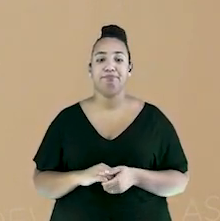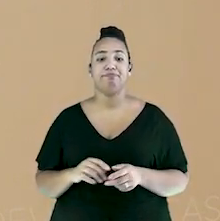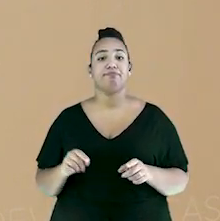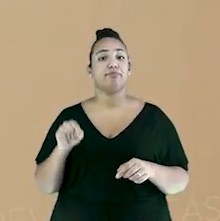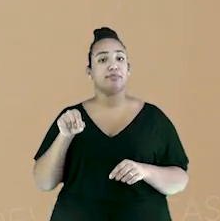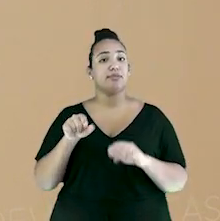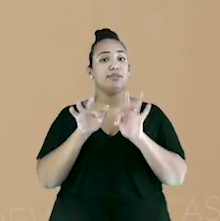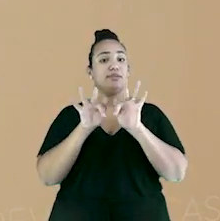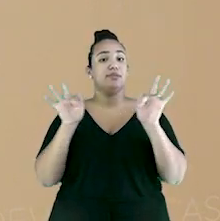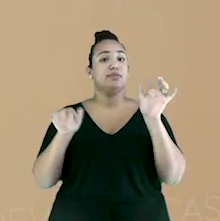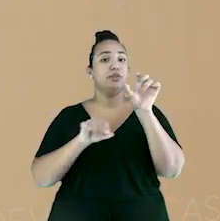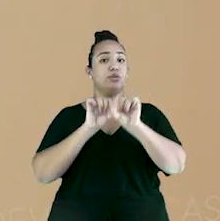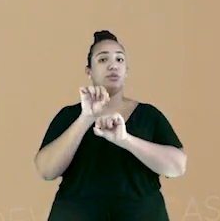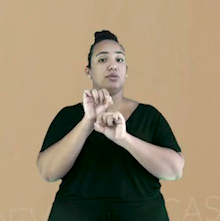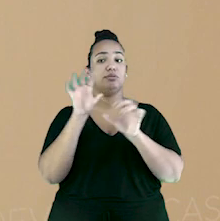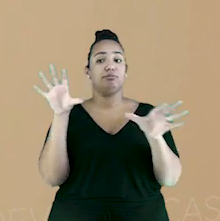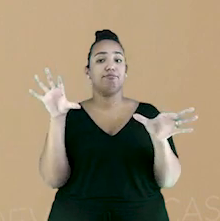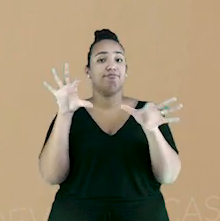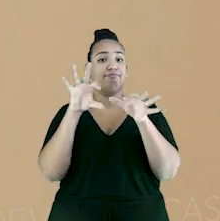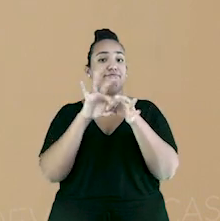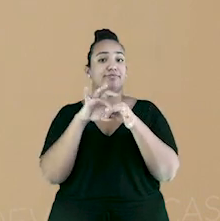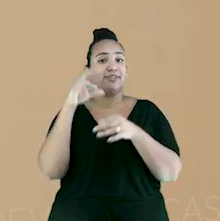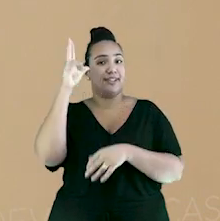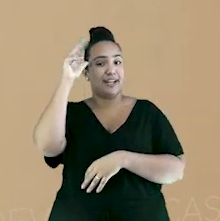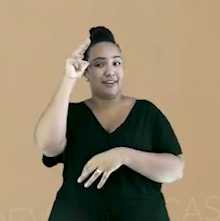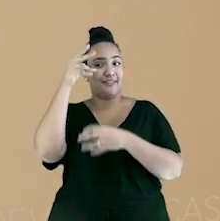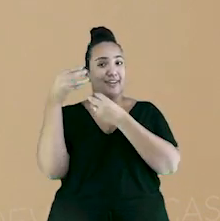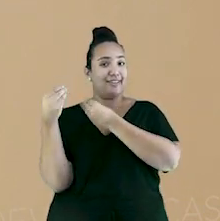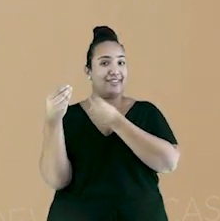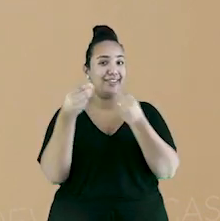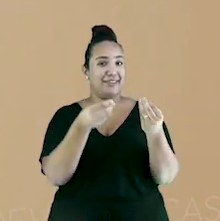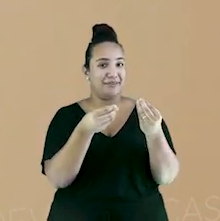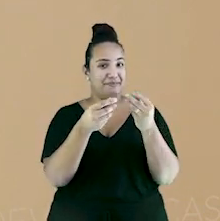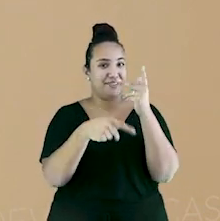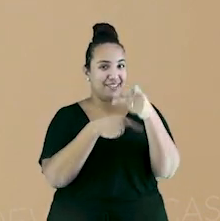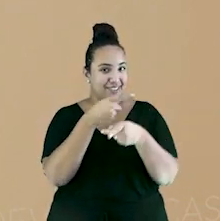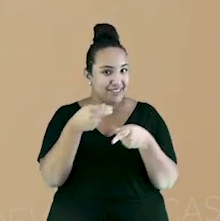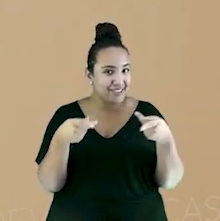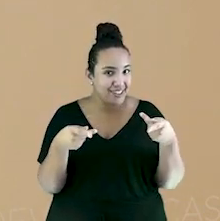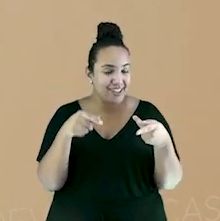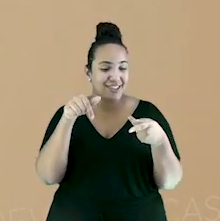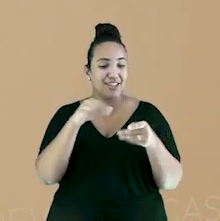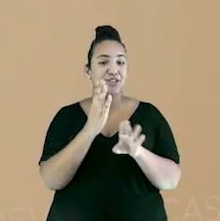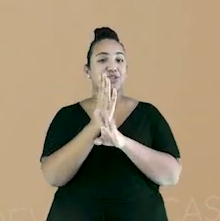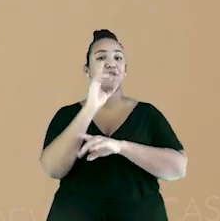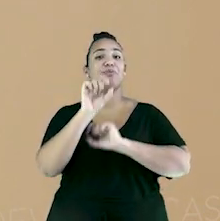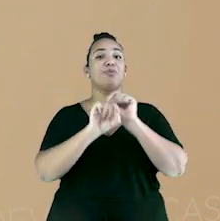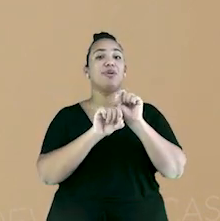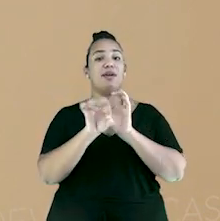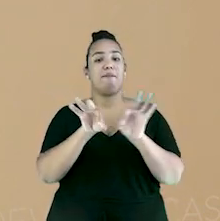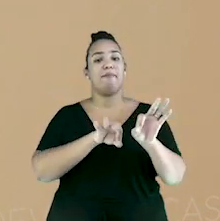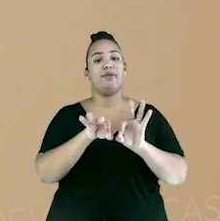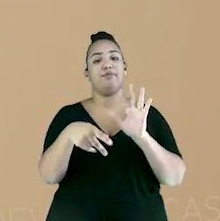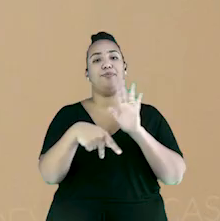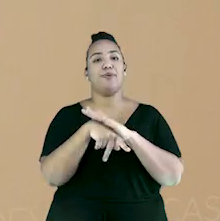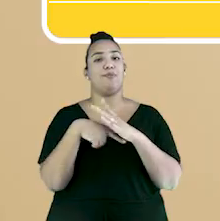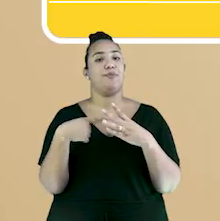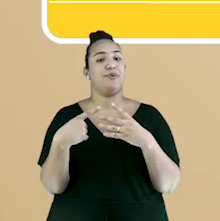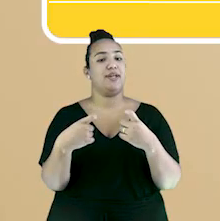A expressão faz uma alusão ao ato de entrega do cavalo de Troia aos troianos, que depois descobre-se que era tudo um plano de